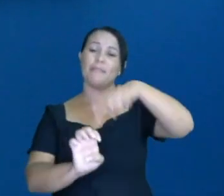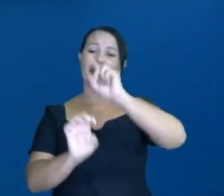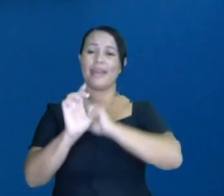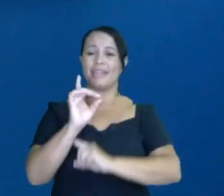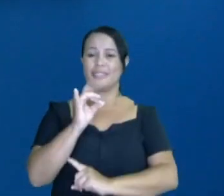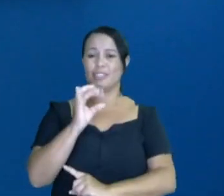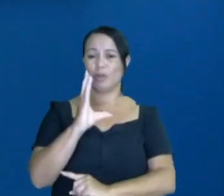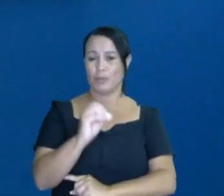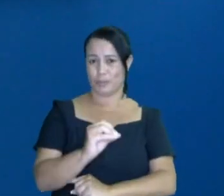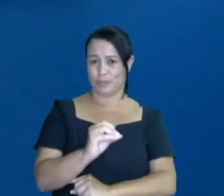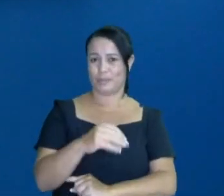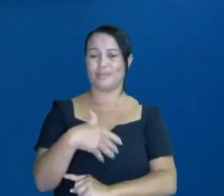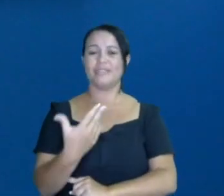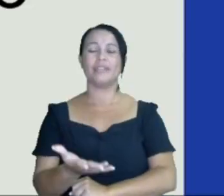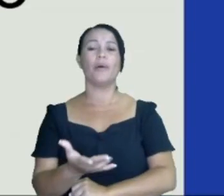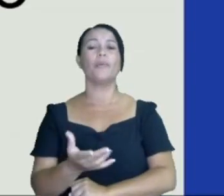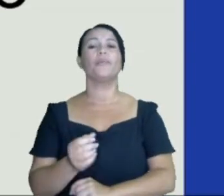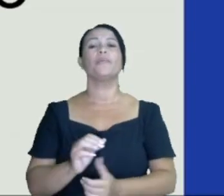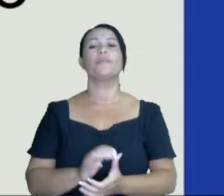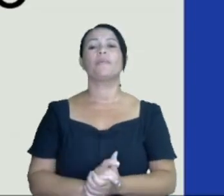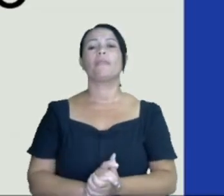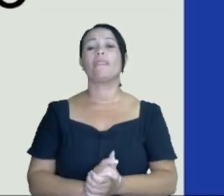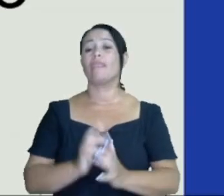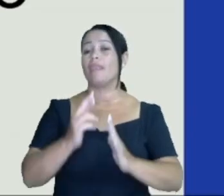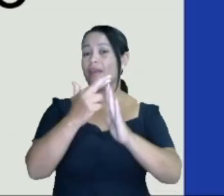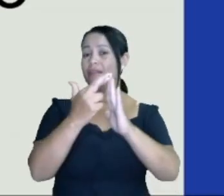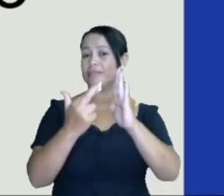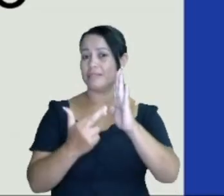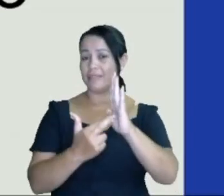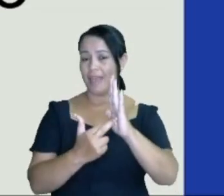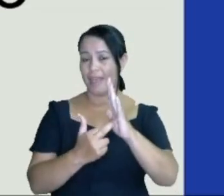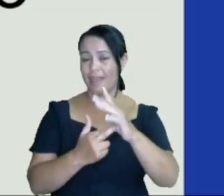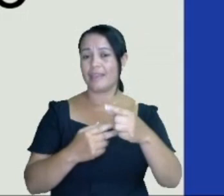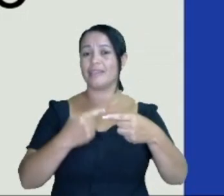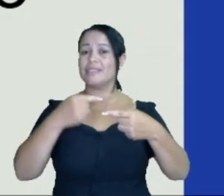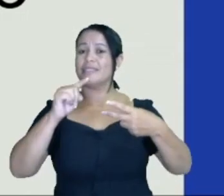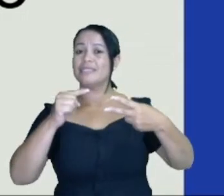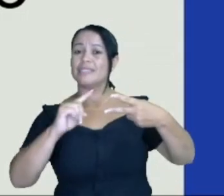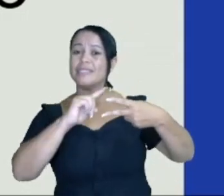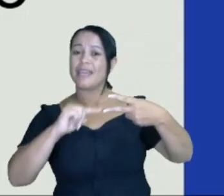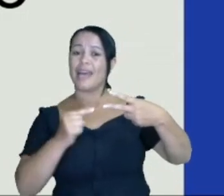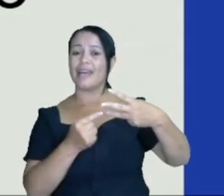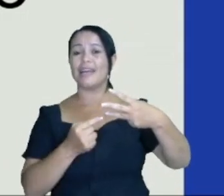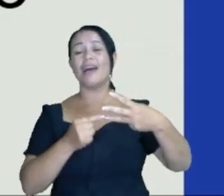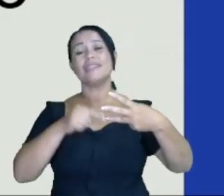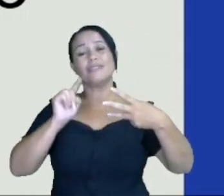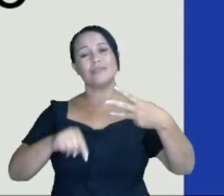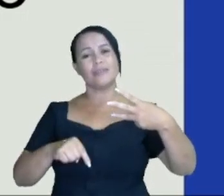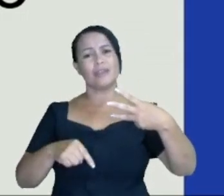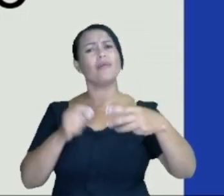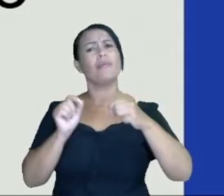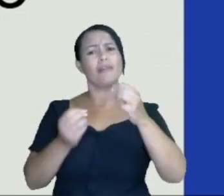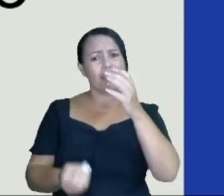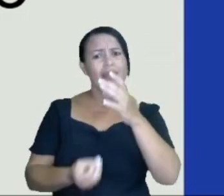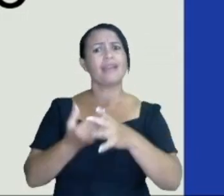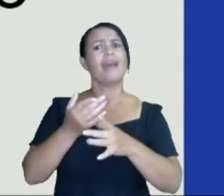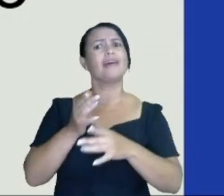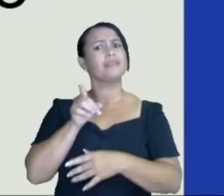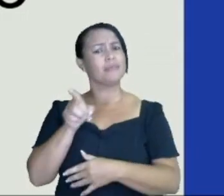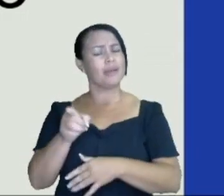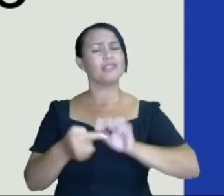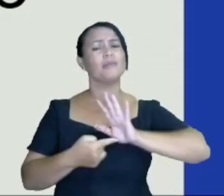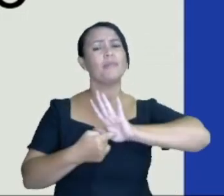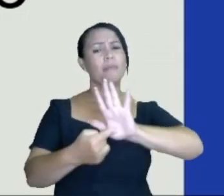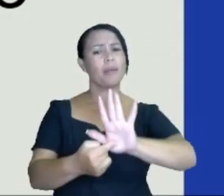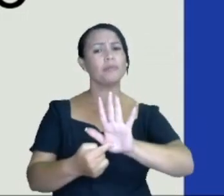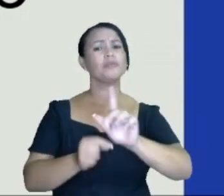médico. Então, as regras de acentuação gráfica foram criadas para isso. Foram